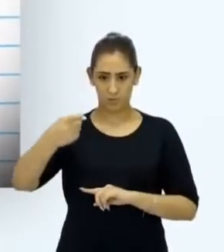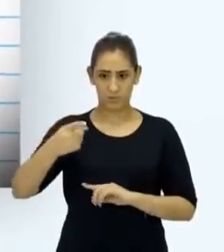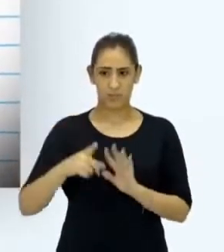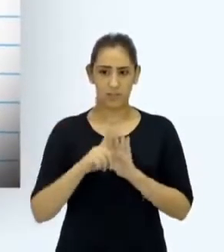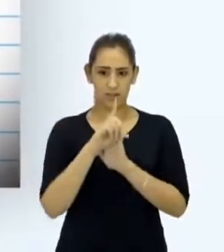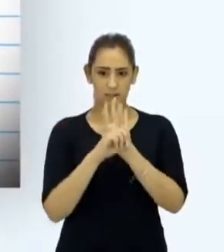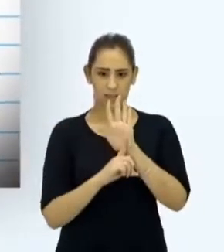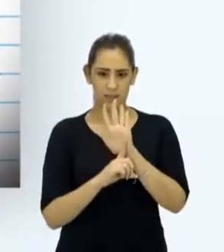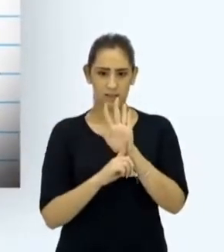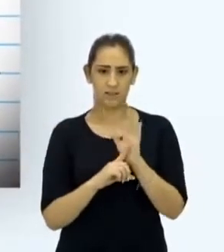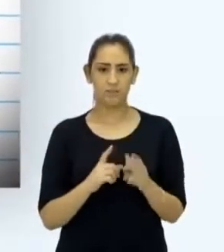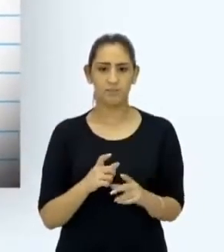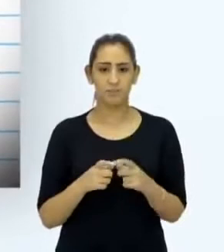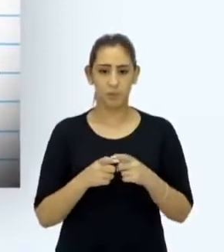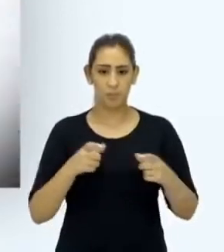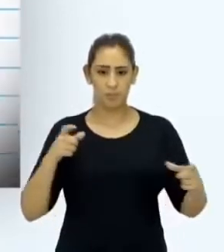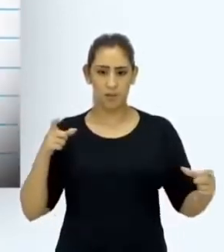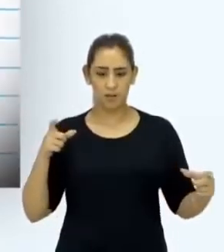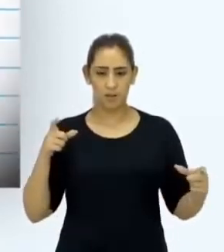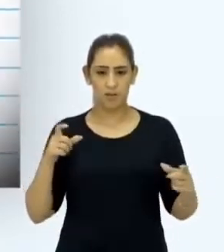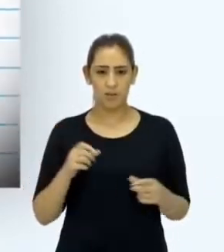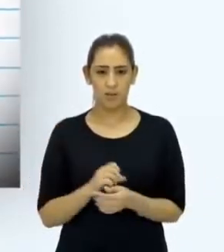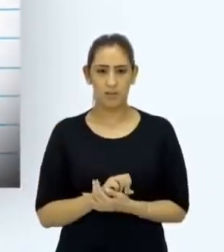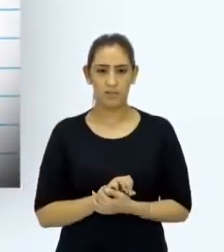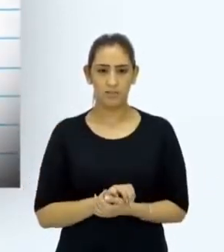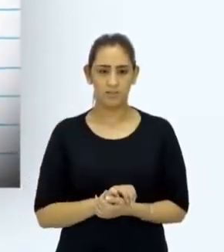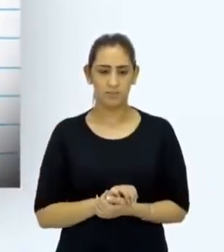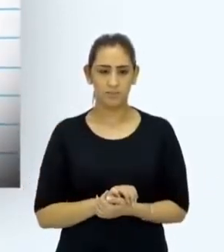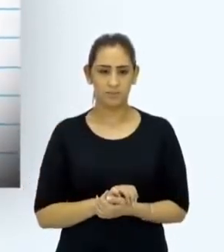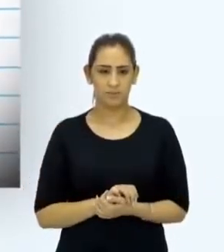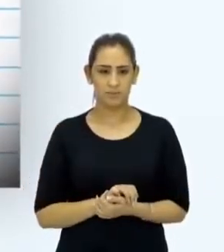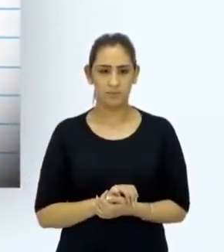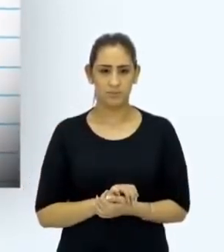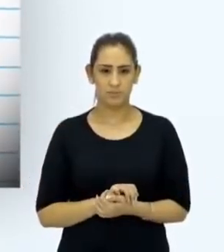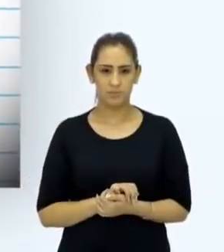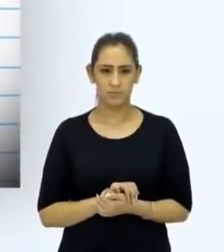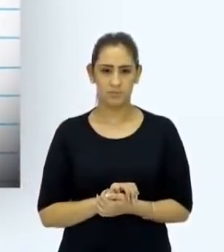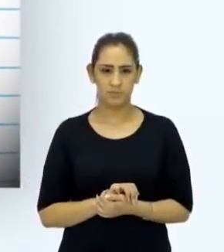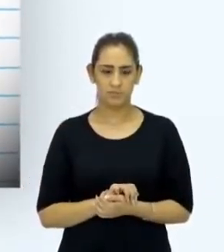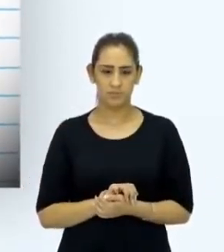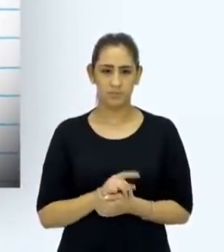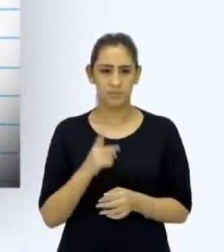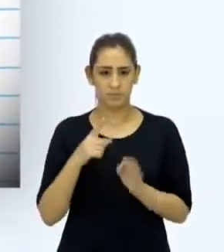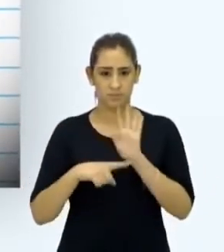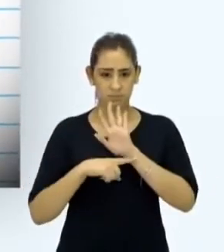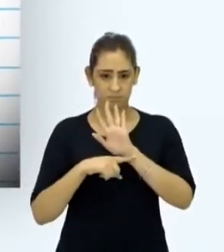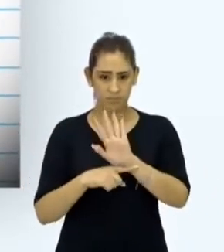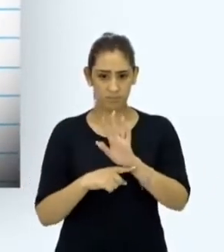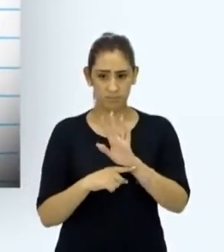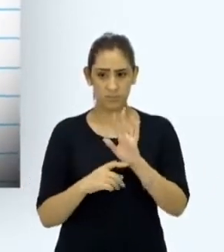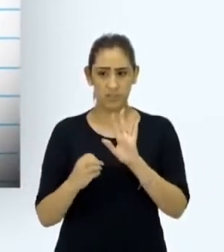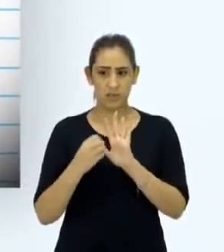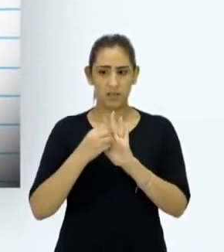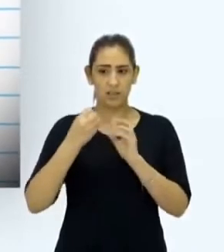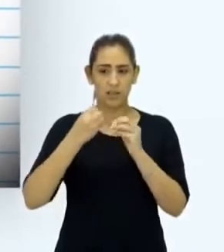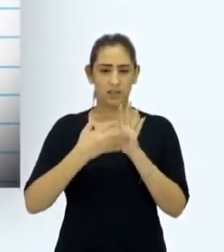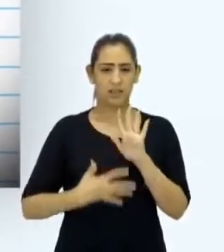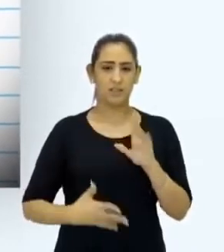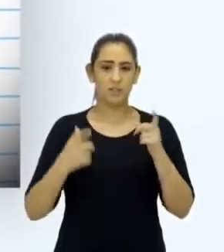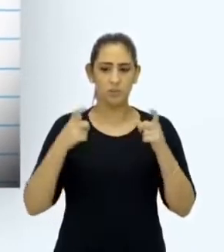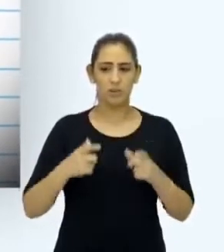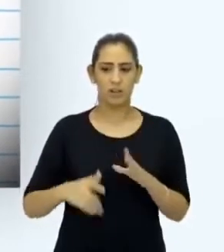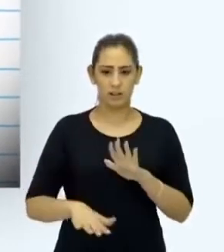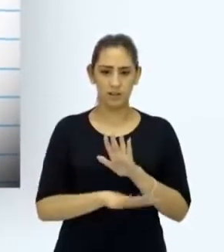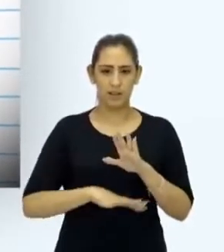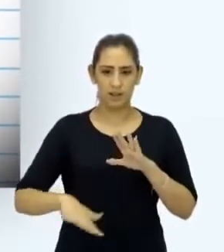maior exportador de alimentos do mundo. As perguntas do Censo Agro abrangem desde características do estabelecimento, da área e da